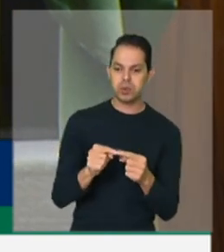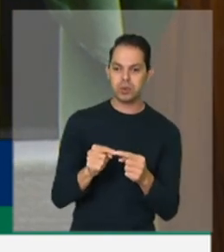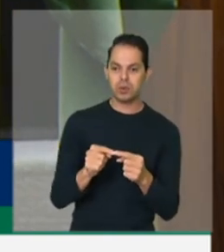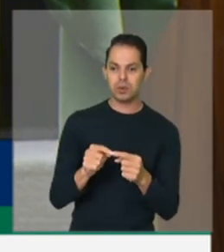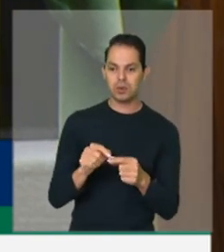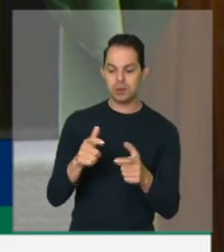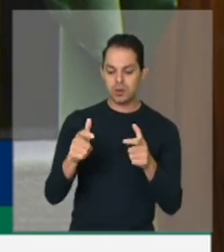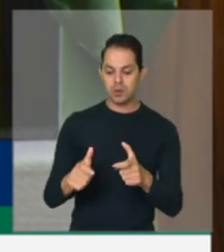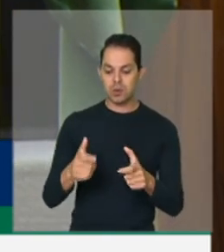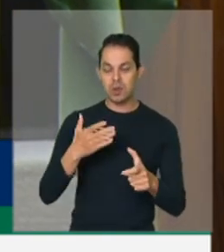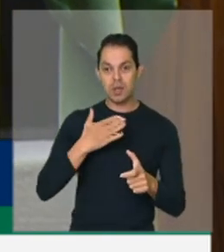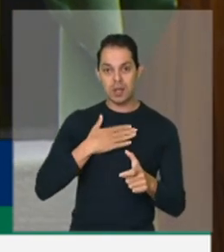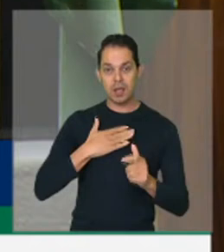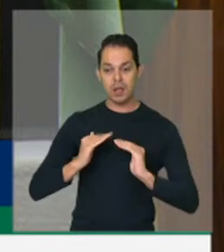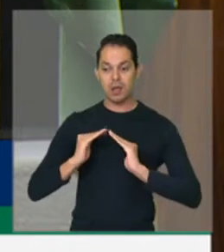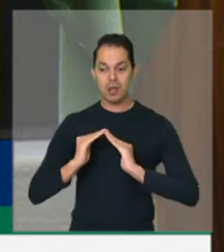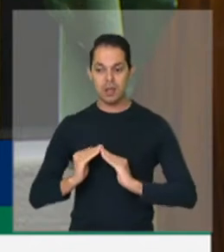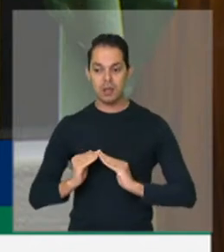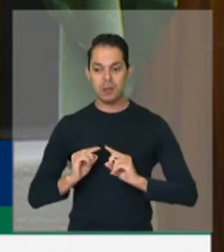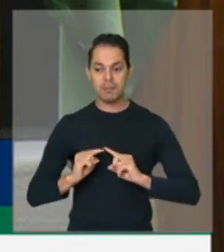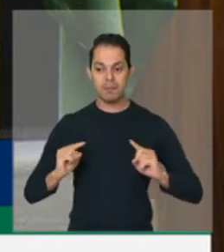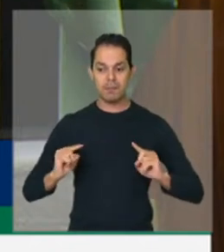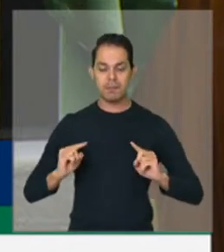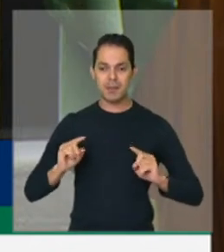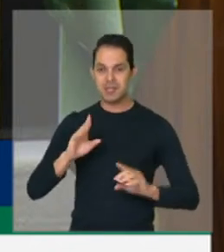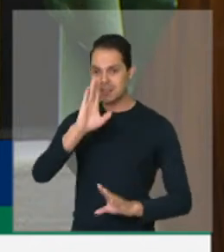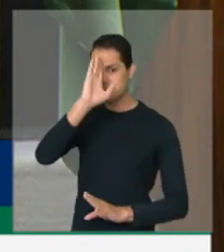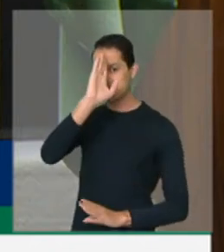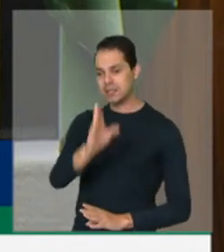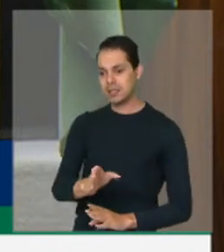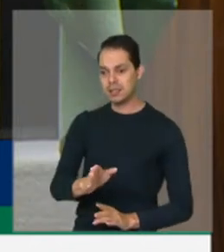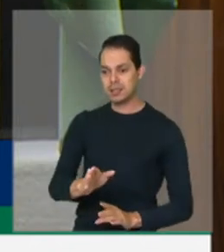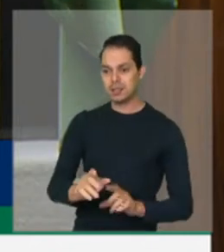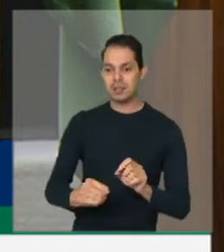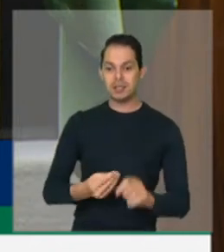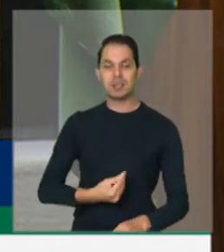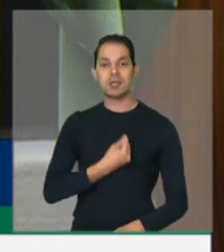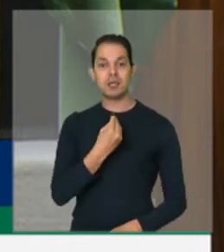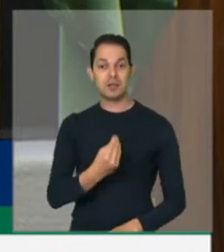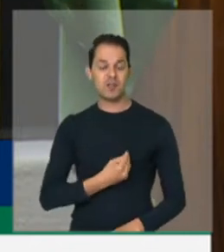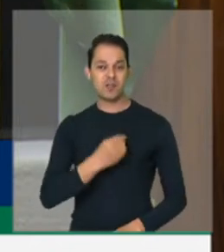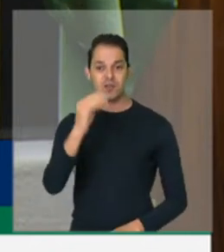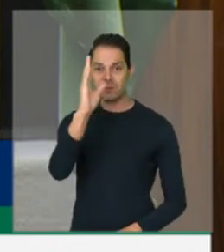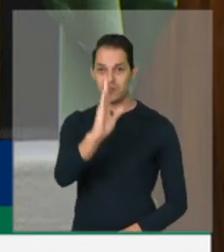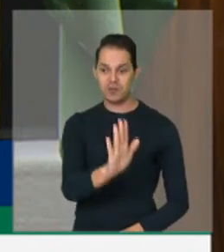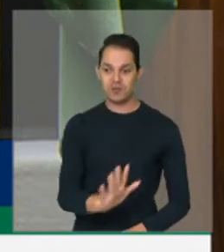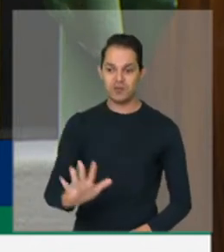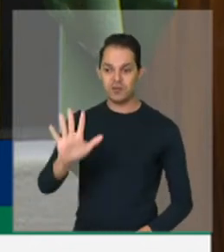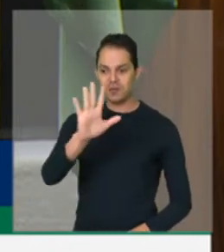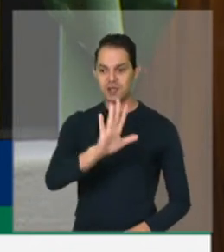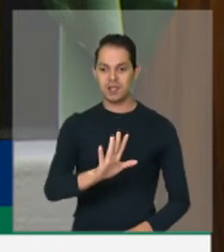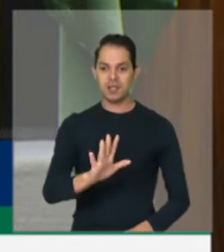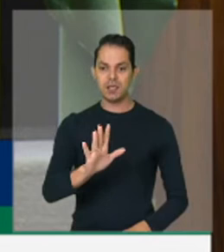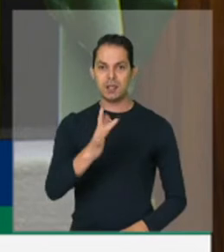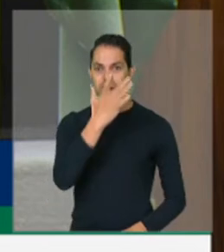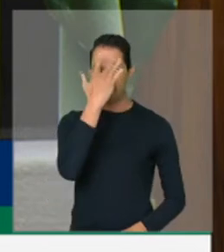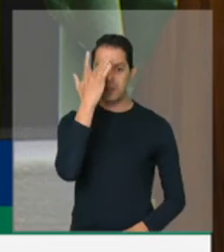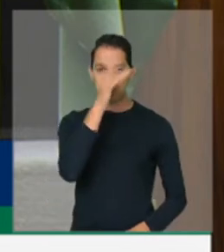região, deputado Fontana, mas incide diretamente na vida do Brasil, dos brasileiros e